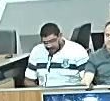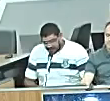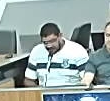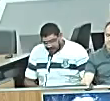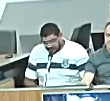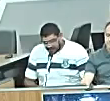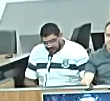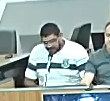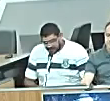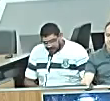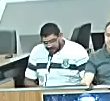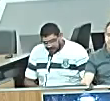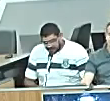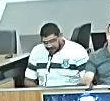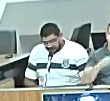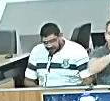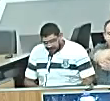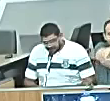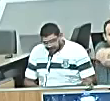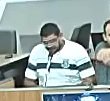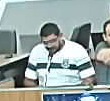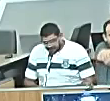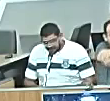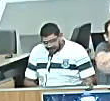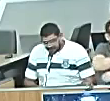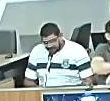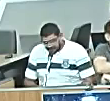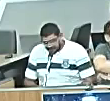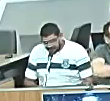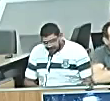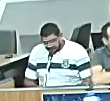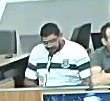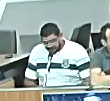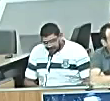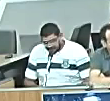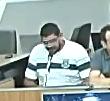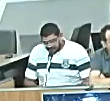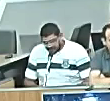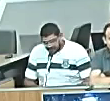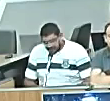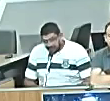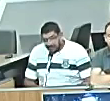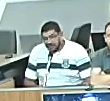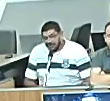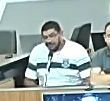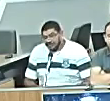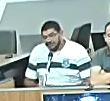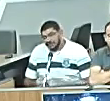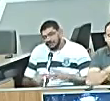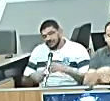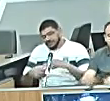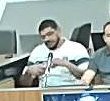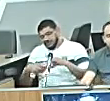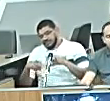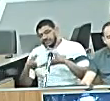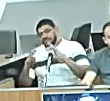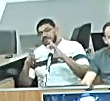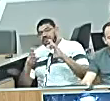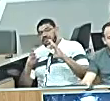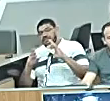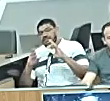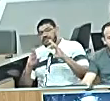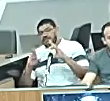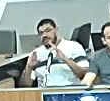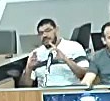embroma enrolar os sindicatos e associações dos profissionais de segurança pública aqui